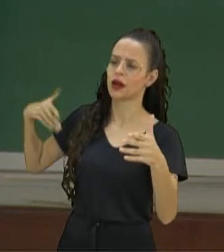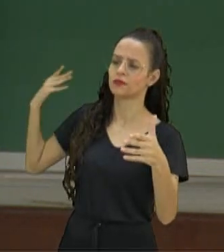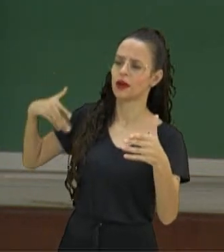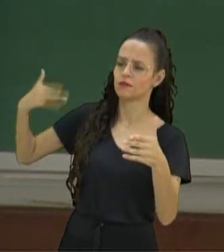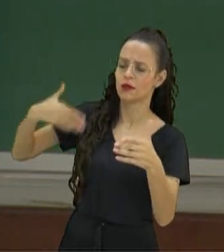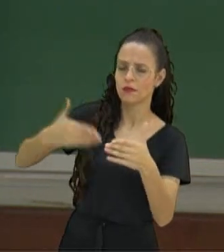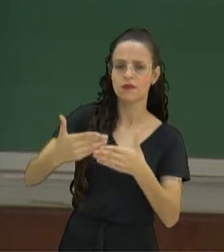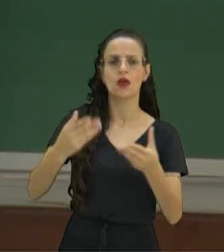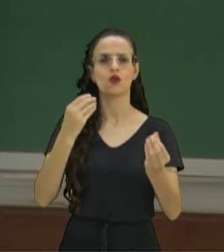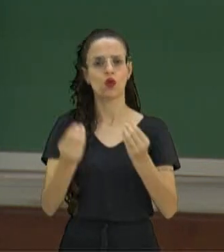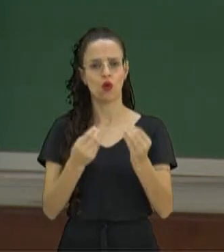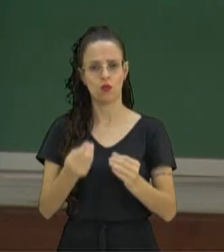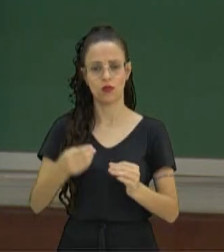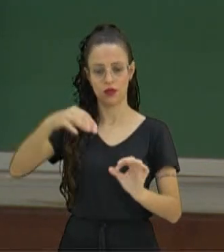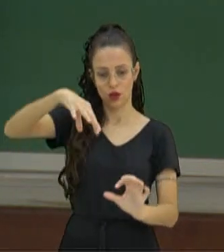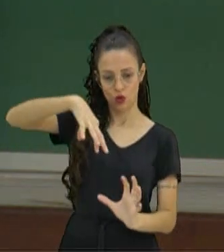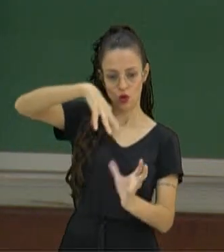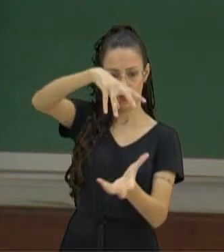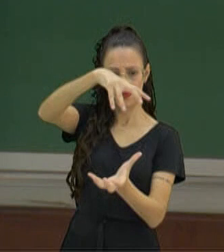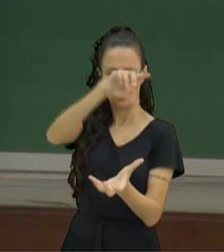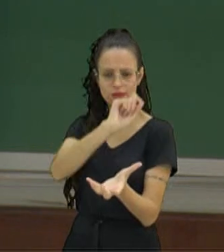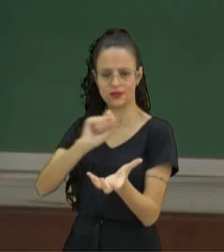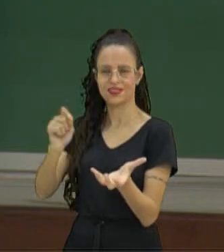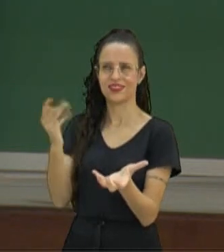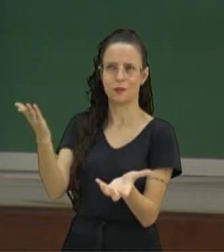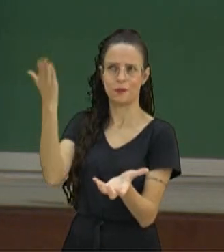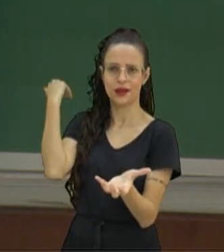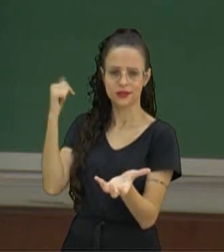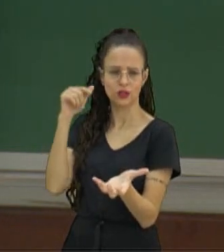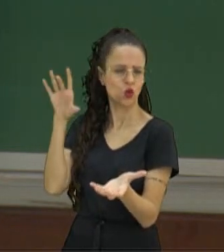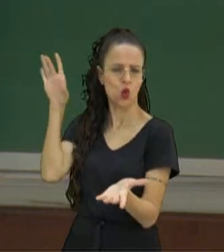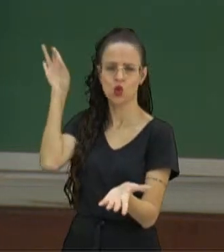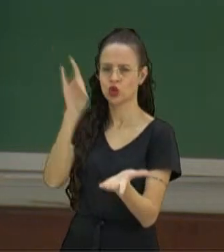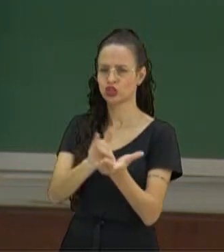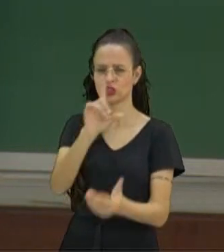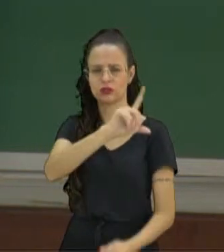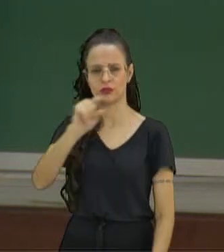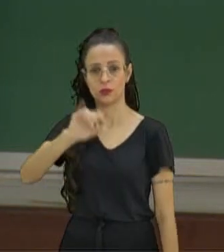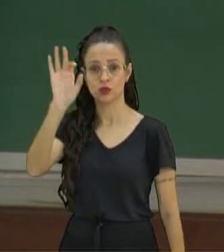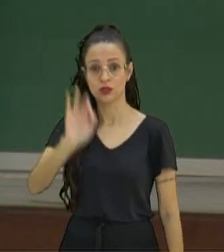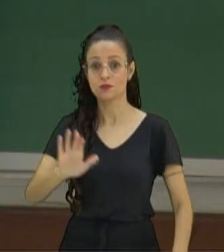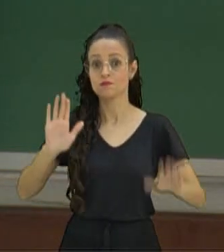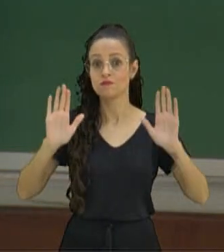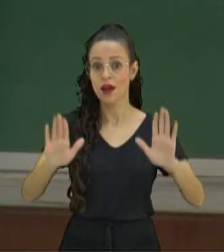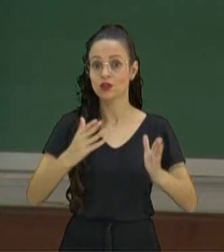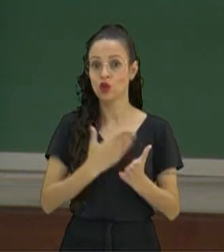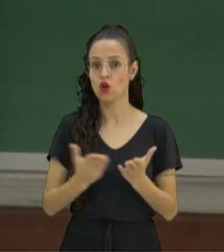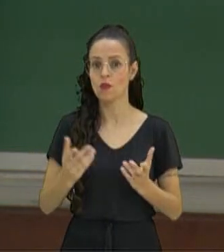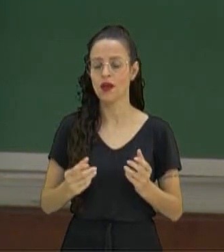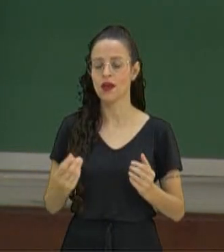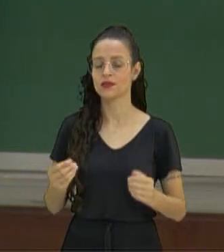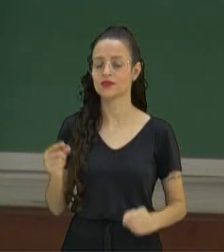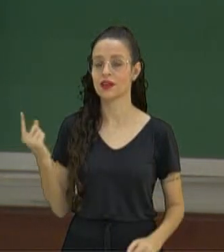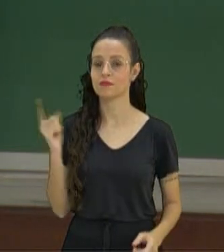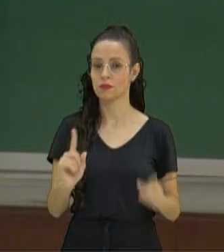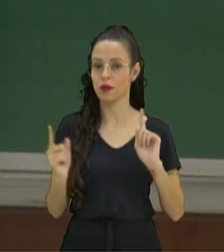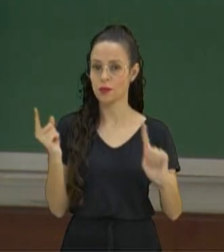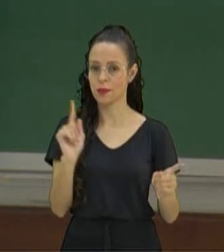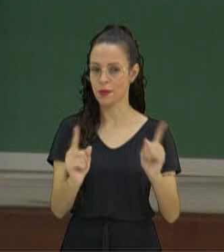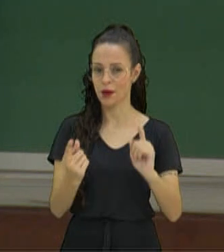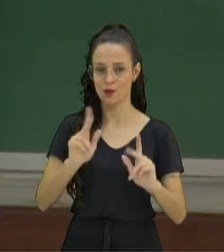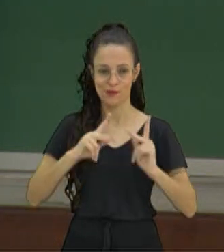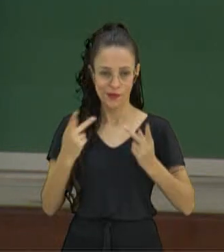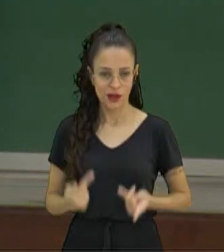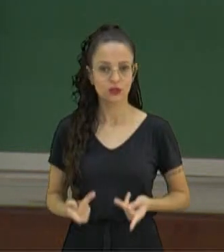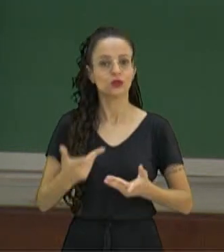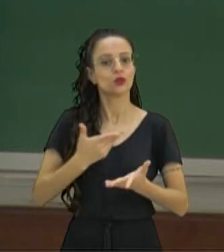planeta era todo original, vamos dizer assim. Depois que a gente tem a chegada do ser humano, começam então as modificações.